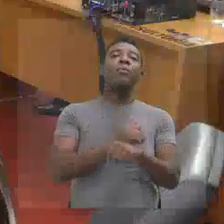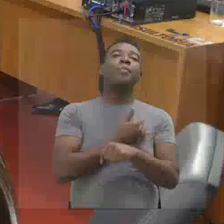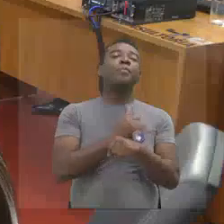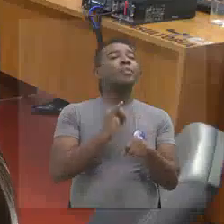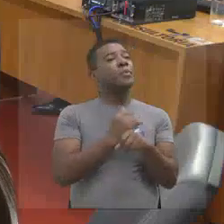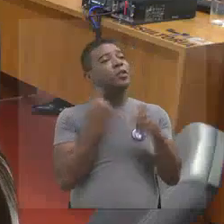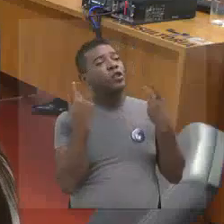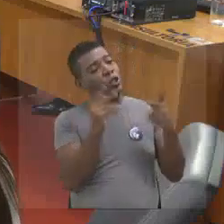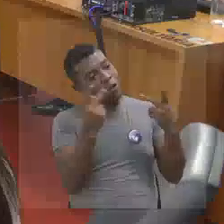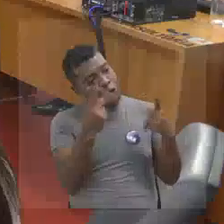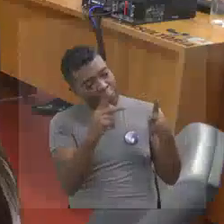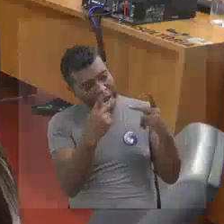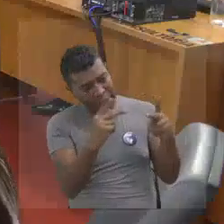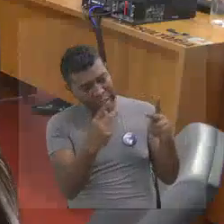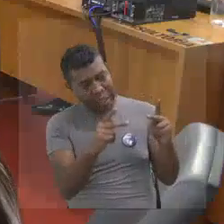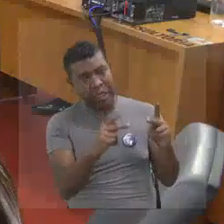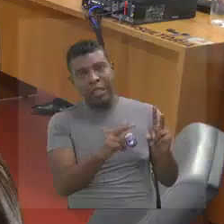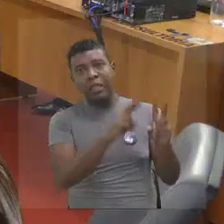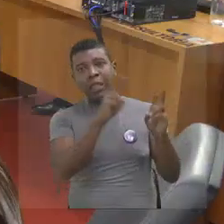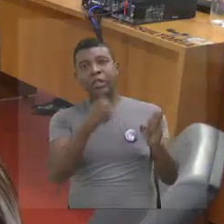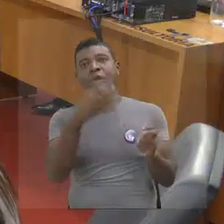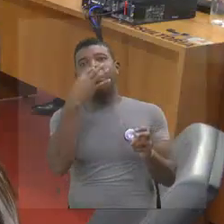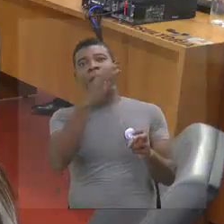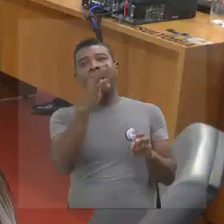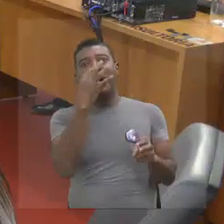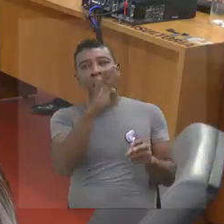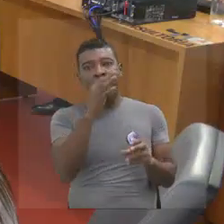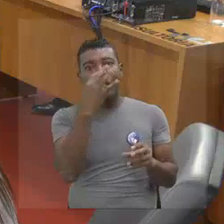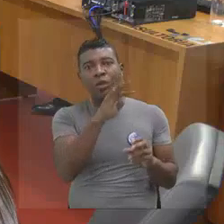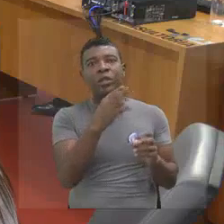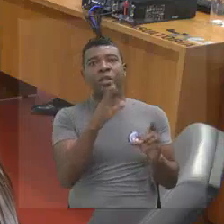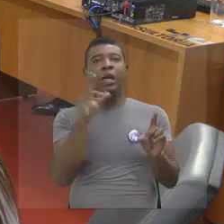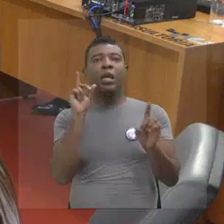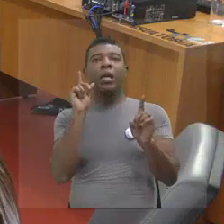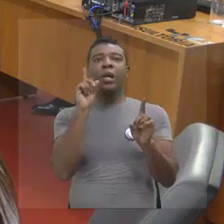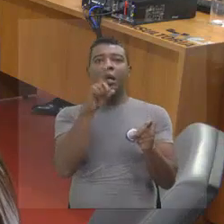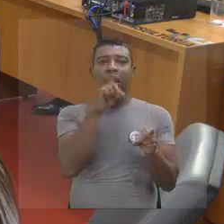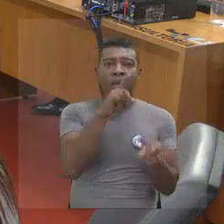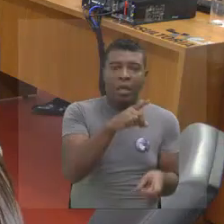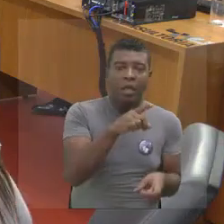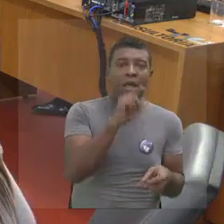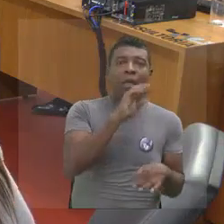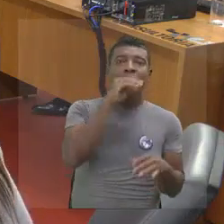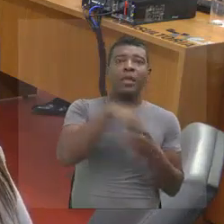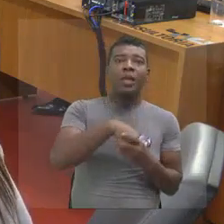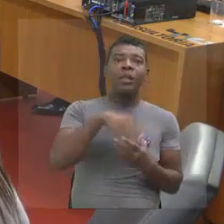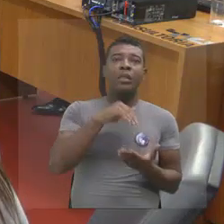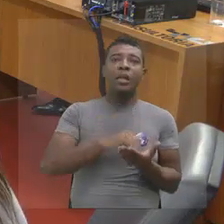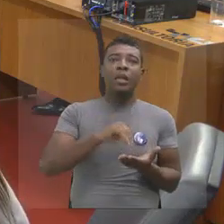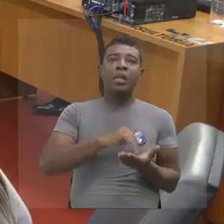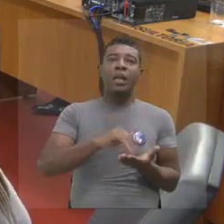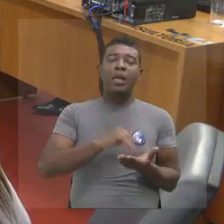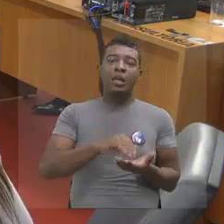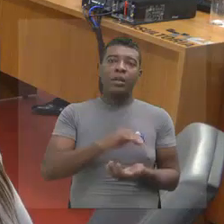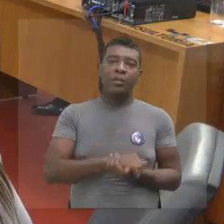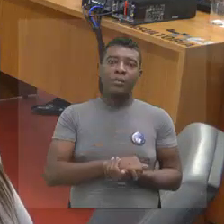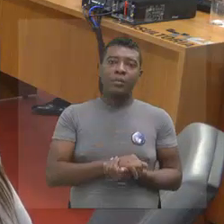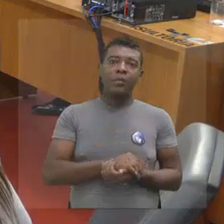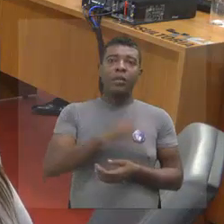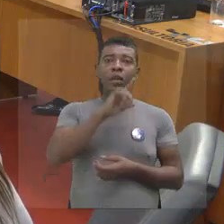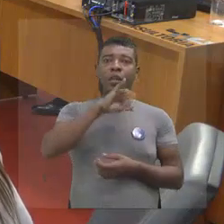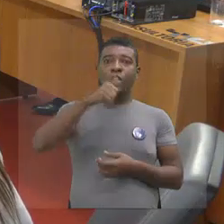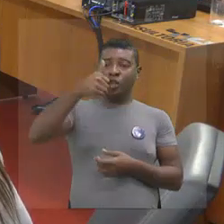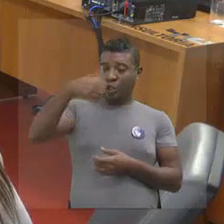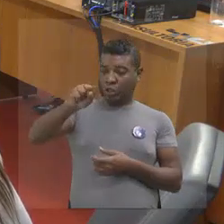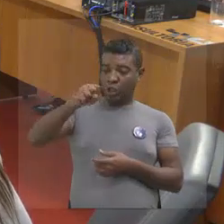têm tomado em relação às denúncias recorrentes já saiu de moral na secretaria no dia 18 de Maio eu cheguei a fazer a leitura de